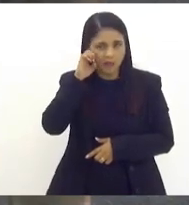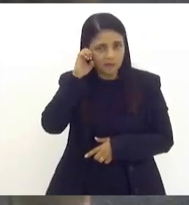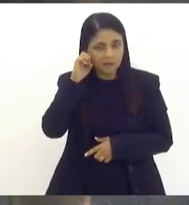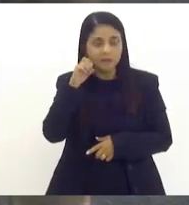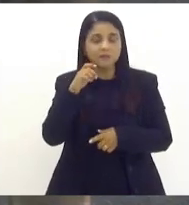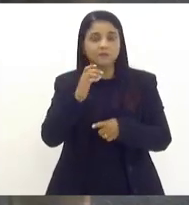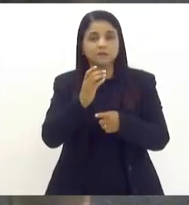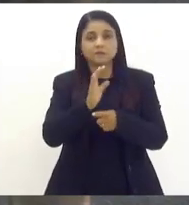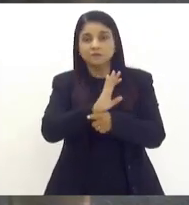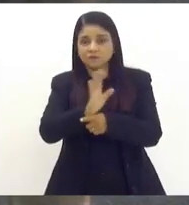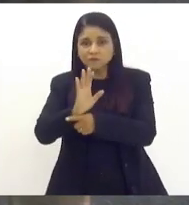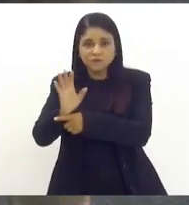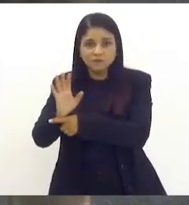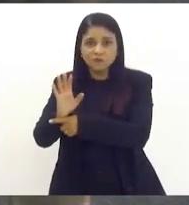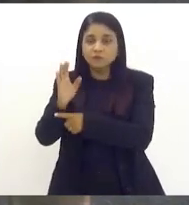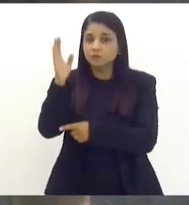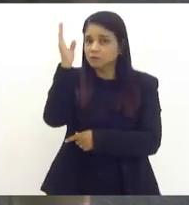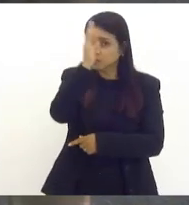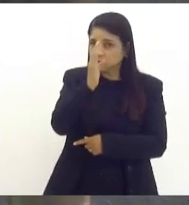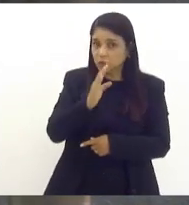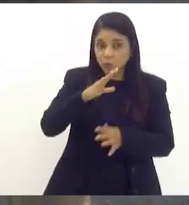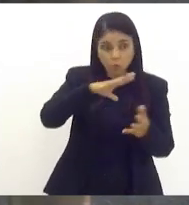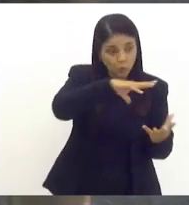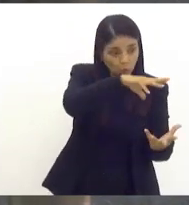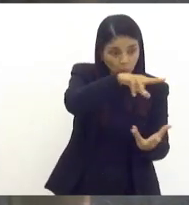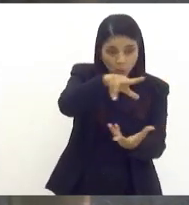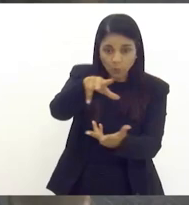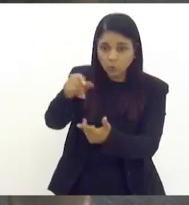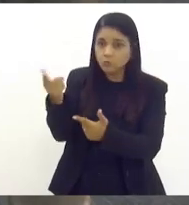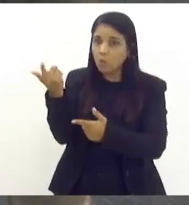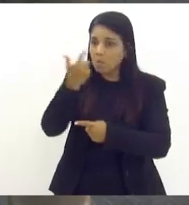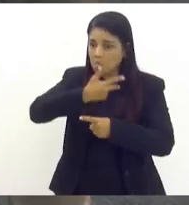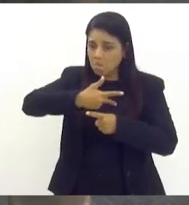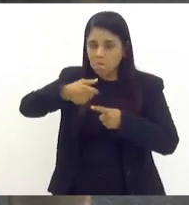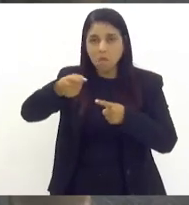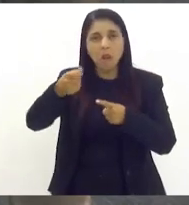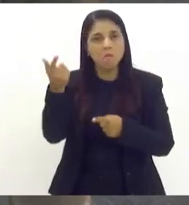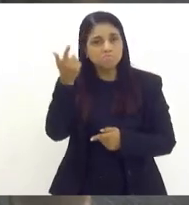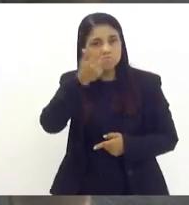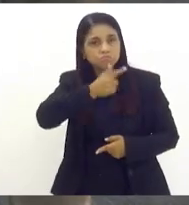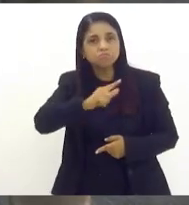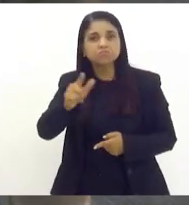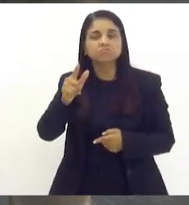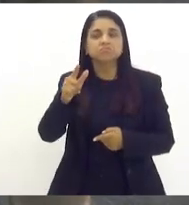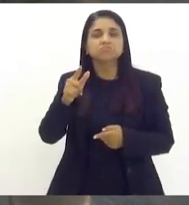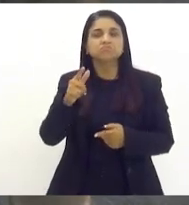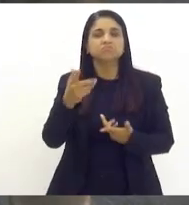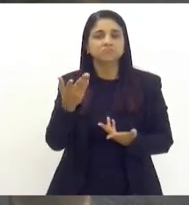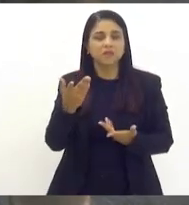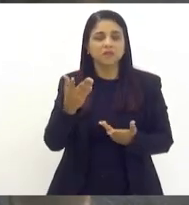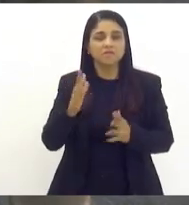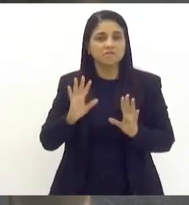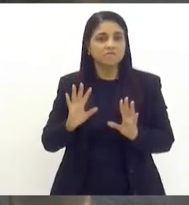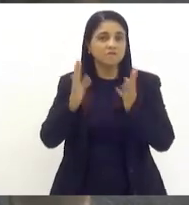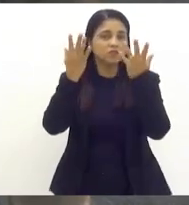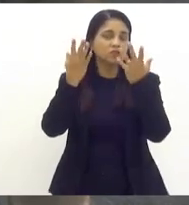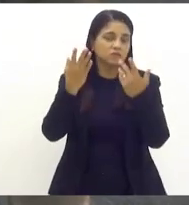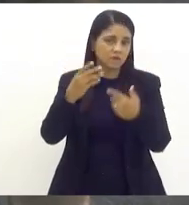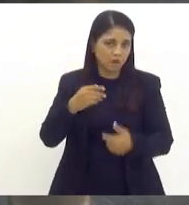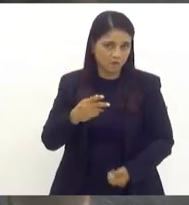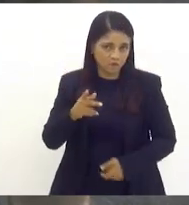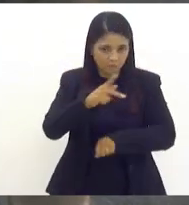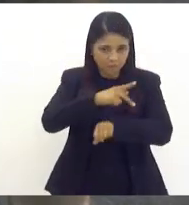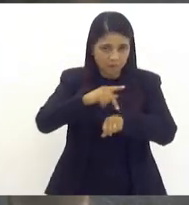circulam no mundo todo né ganha um prêmios em festivais internacionais Porém quando são lançados aqui